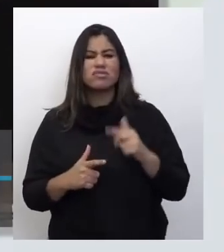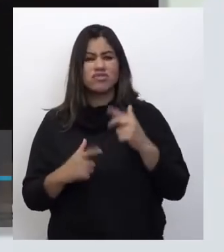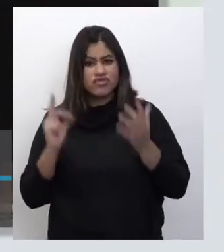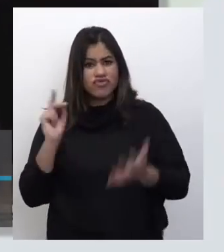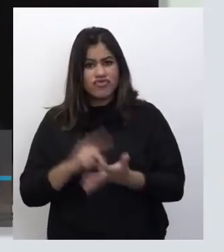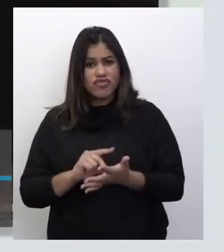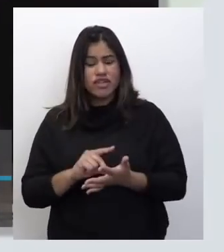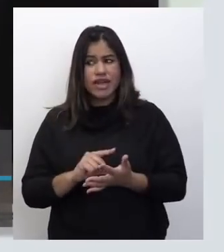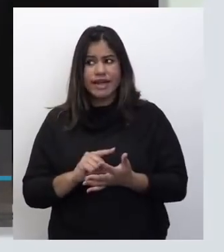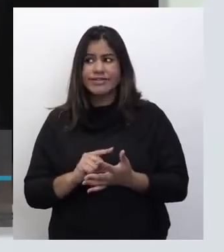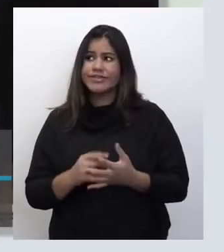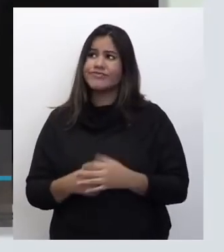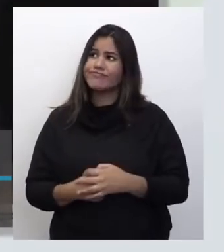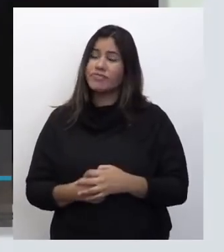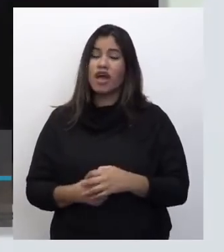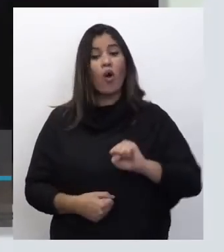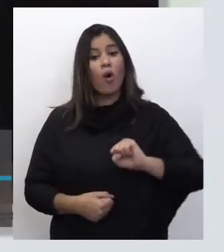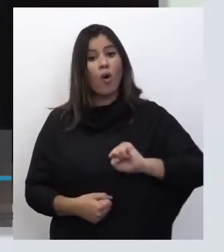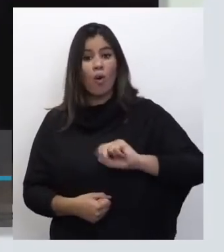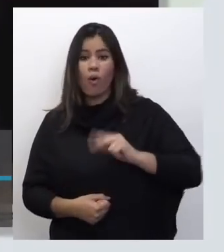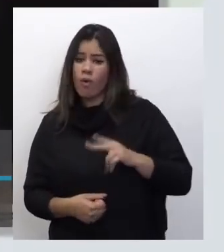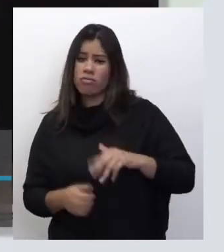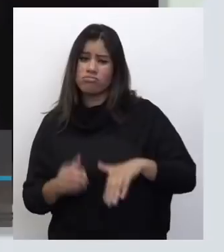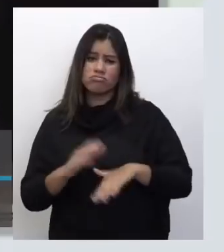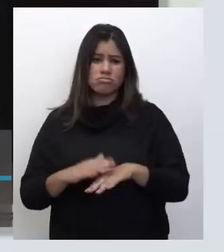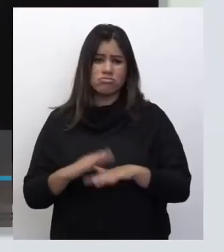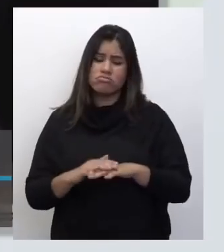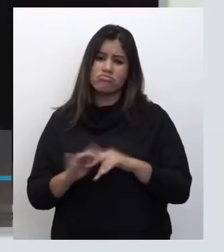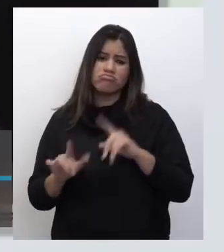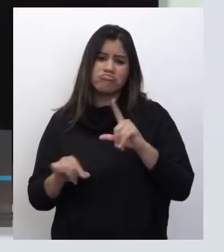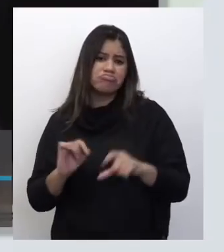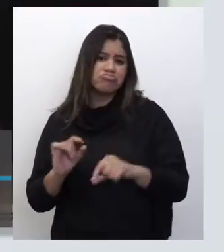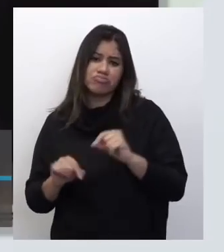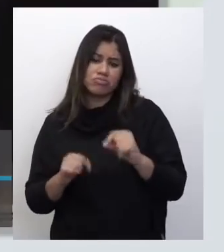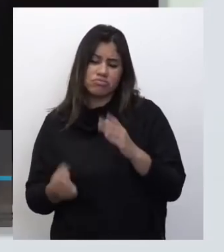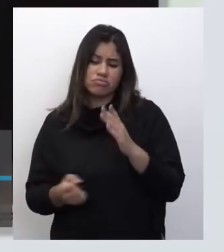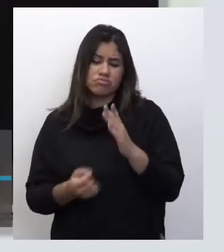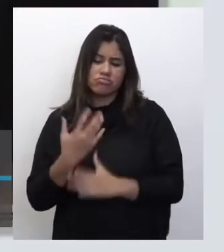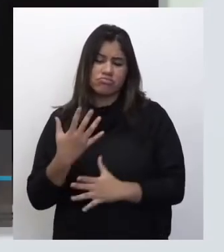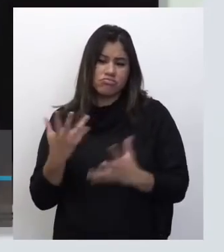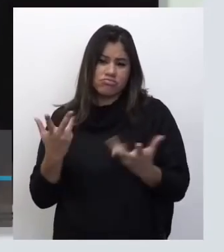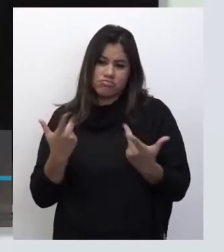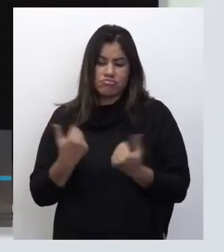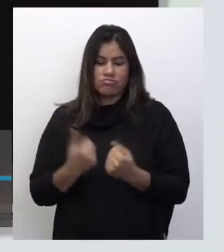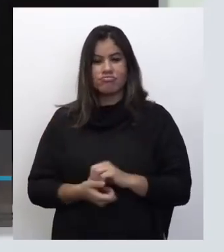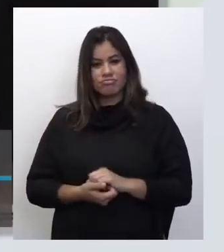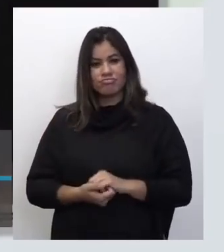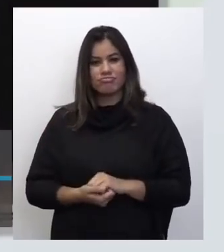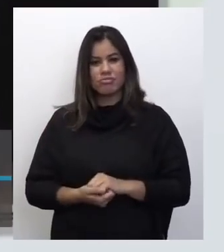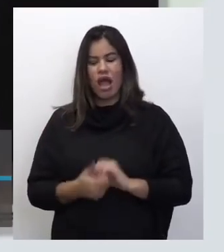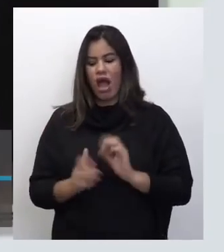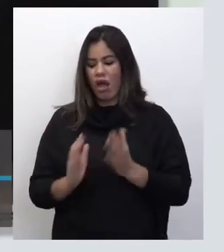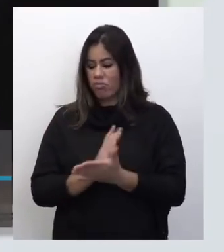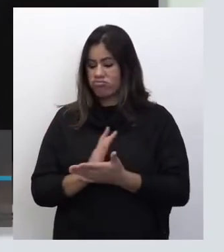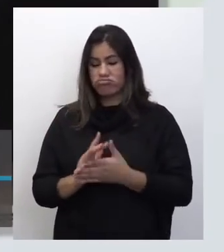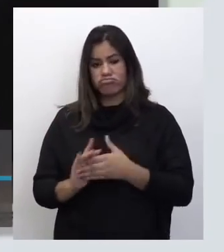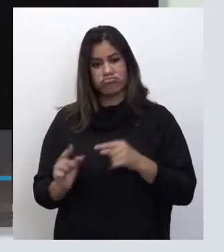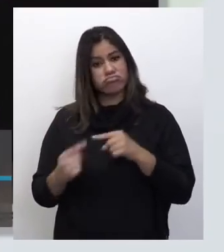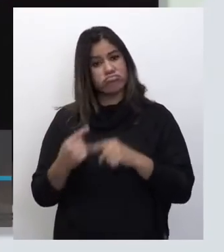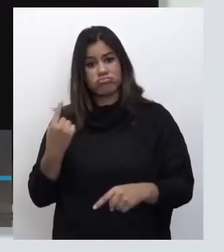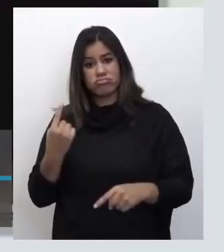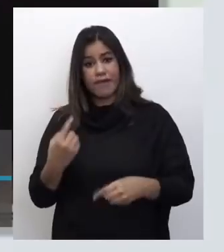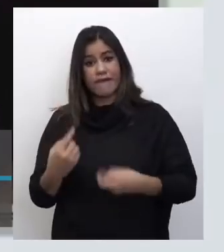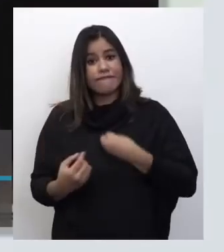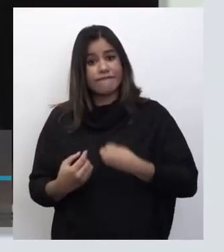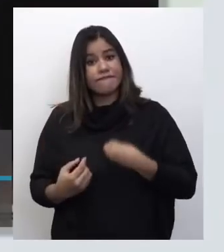projeto, ou então não tem problema se vocês escolhessem também fazer criações fantásticas de coisas que não existem. Aqui, como o